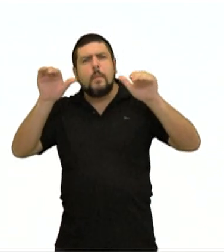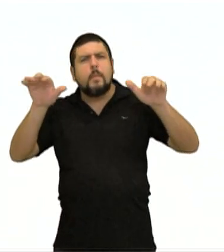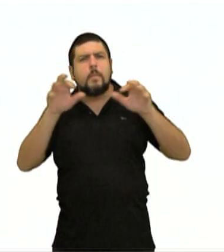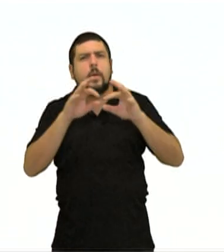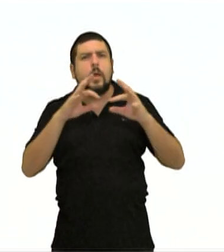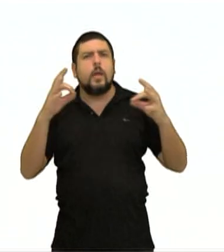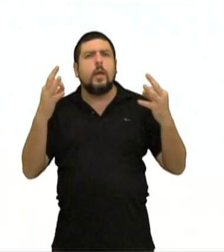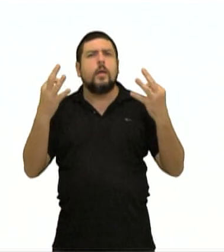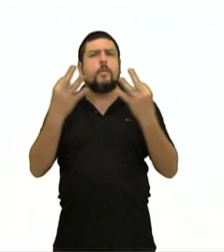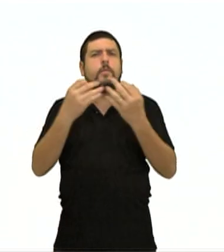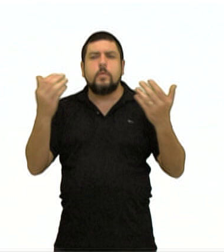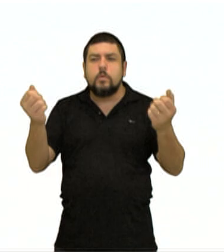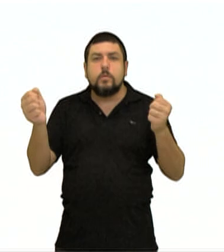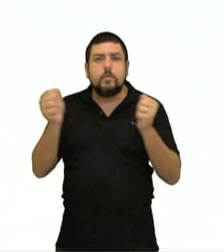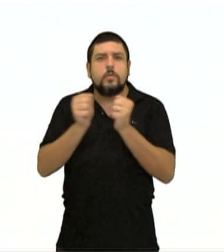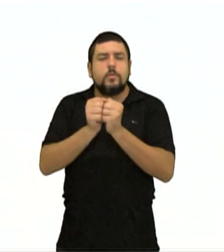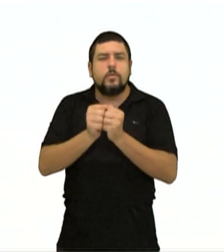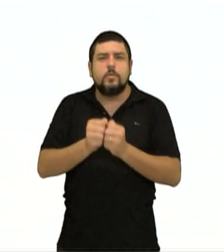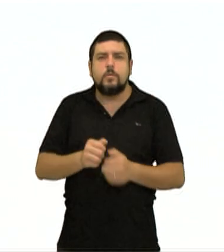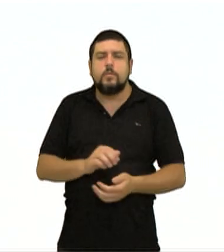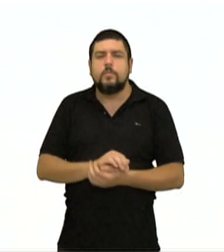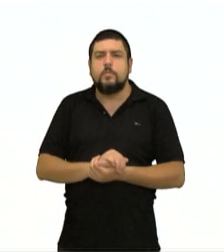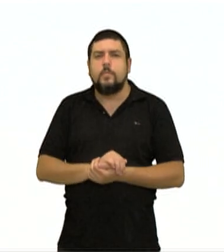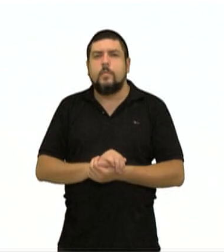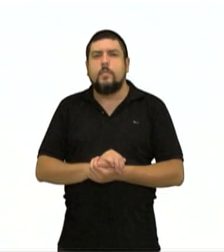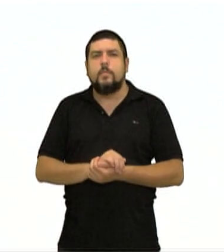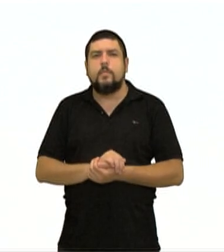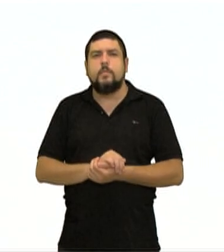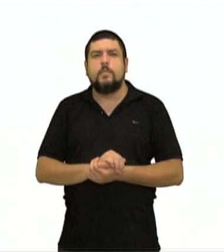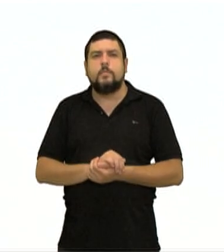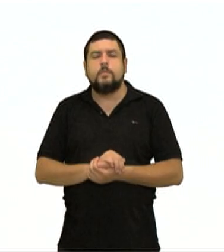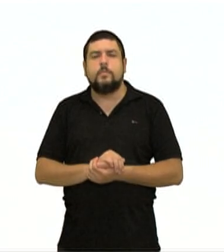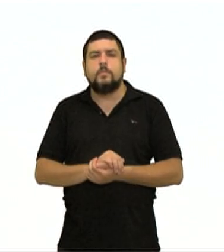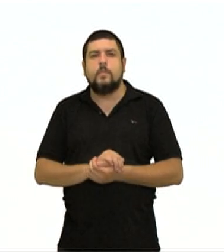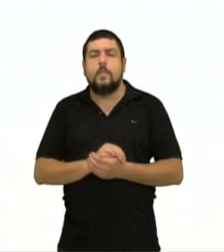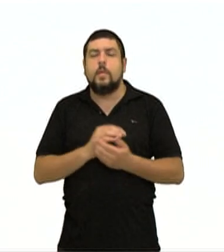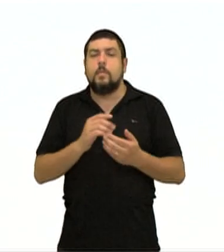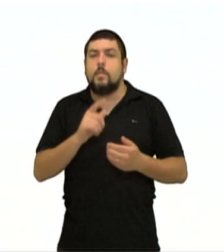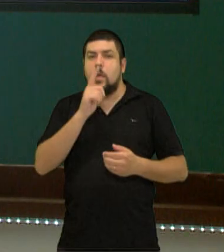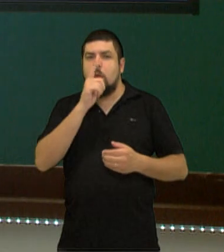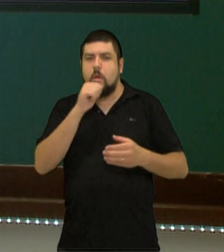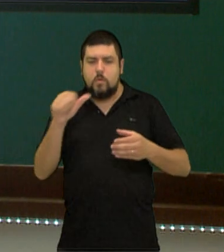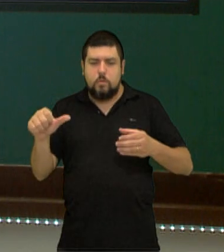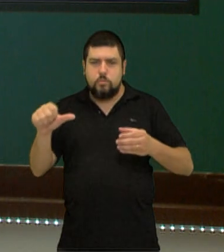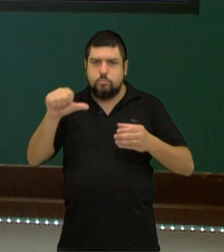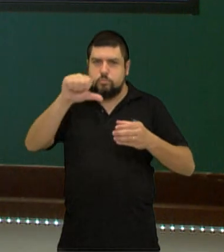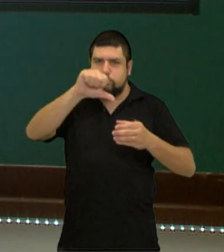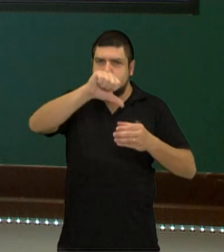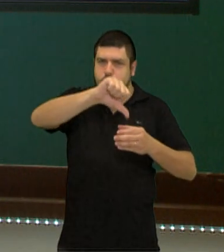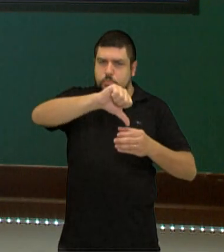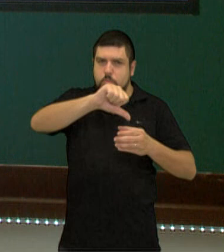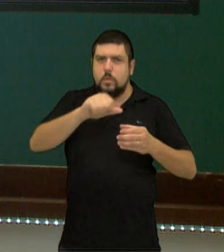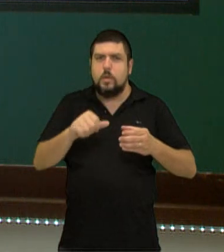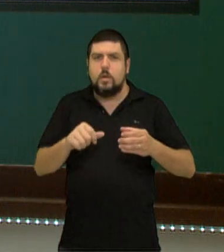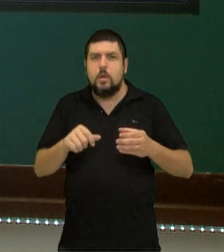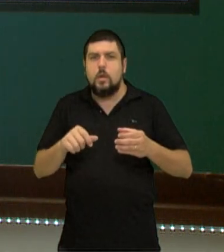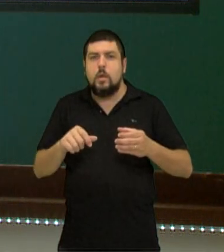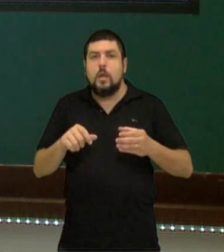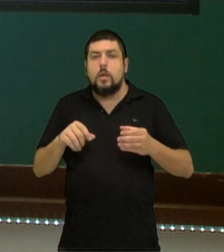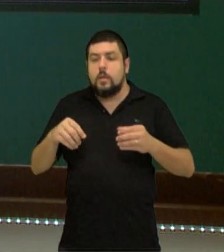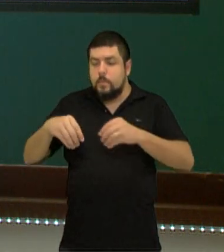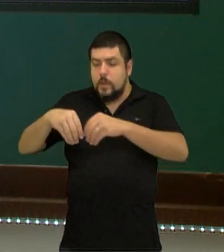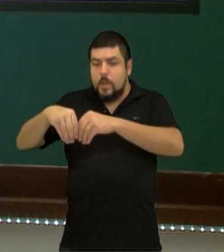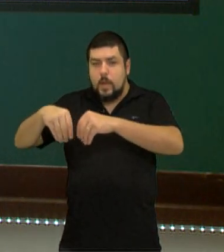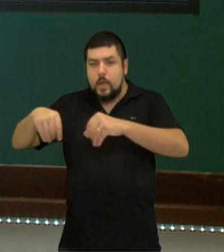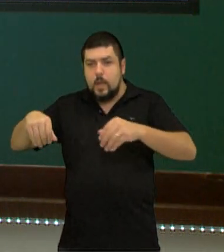para participar e fazer junto com vocês. Como que é o procedimento? Pegar um pouco d'água e colocar nesse copo, adicionar um